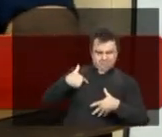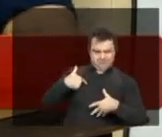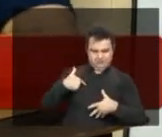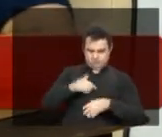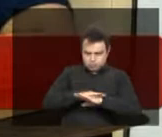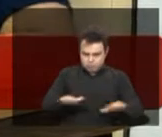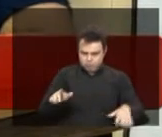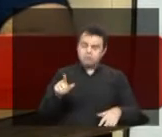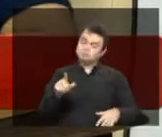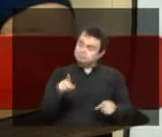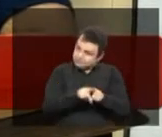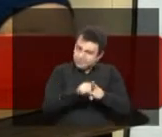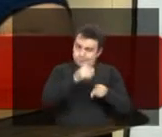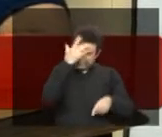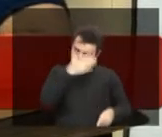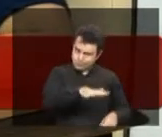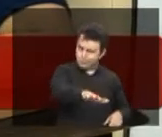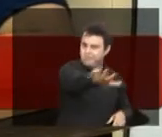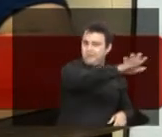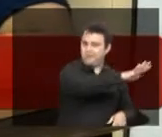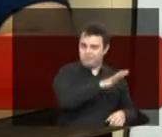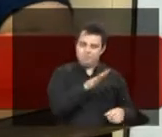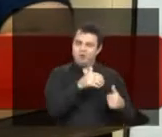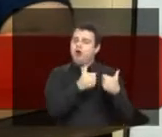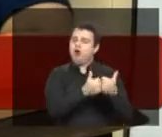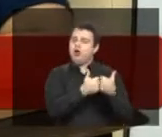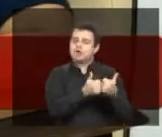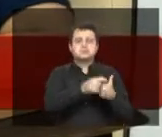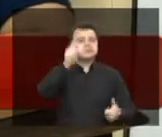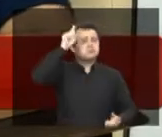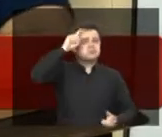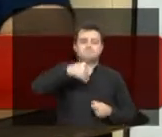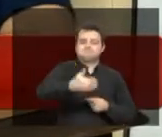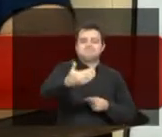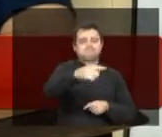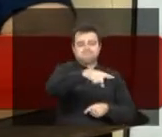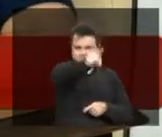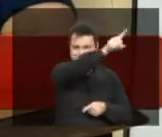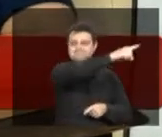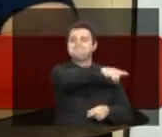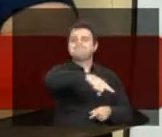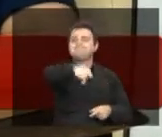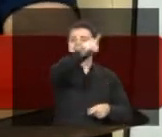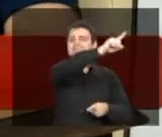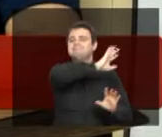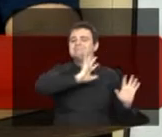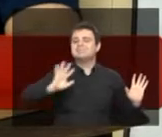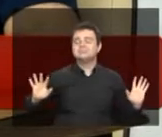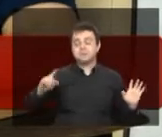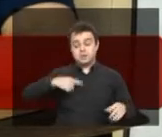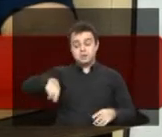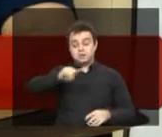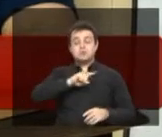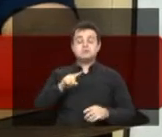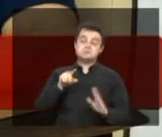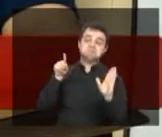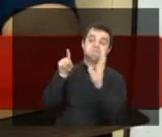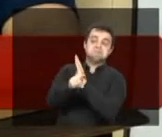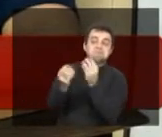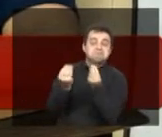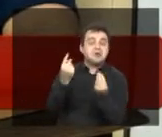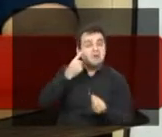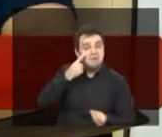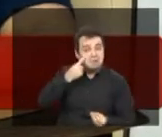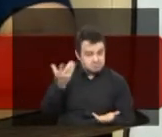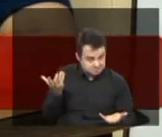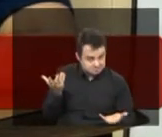lugar as pessoas que usam aí os ônibus, né? Daqui, os coletivos. Então a gente quer saber,